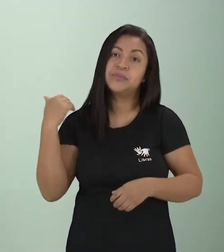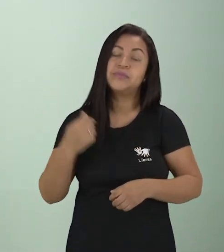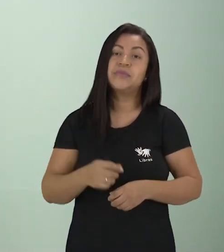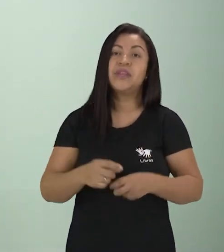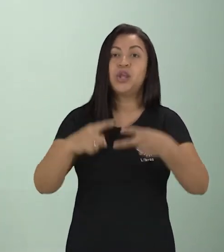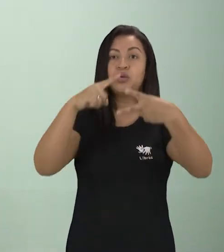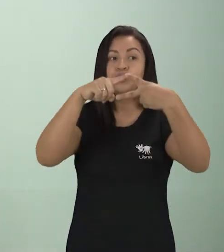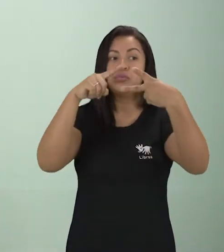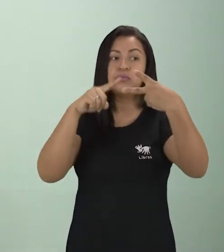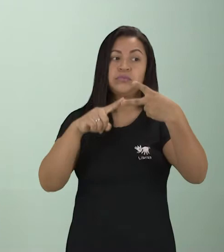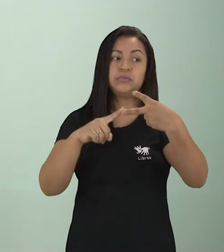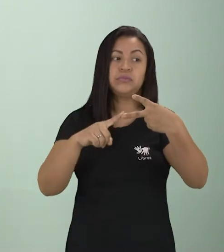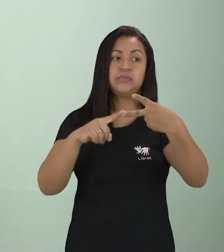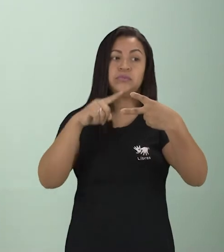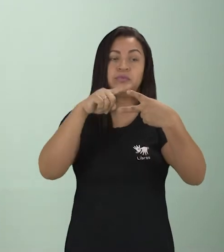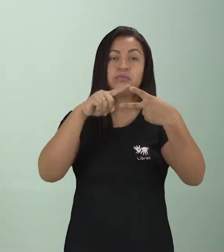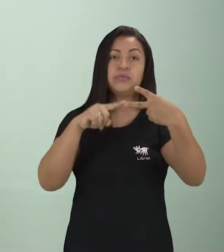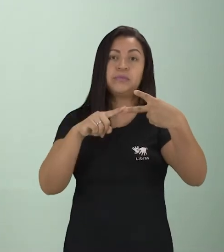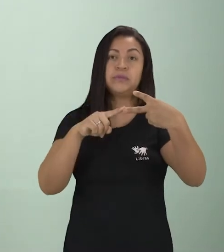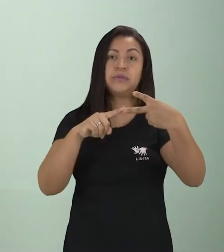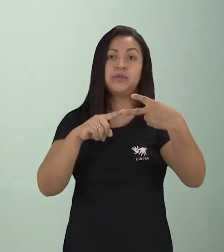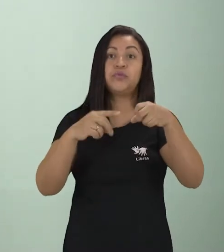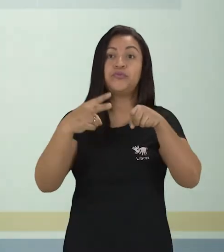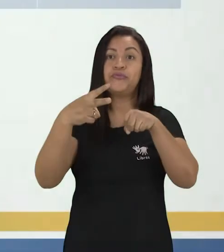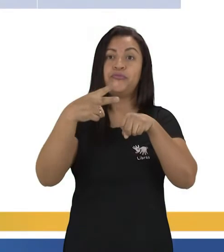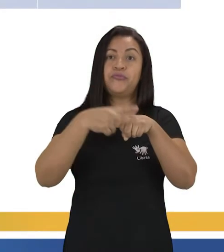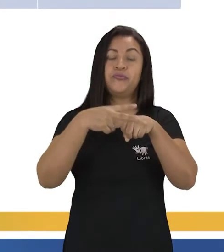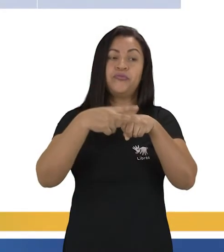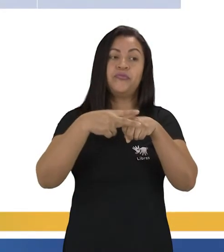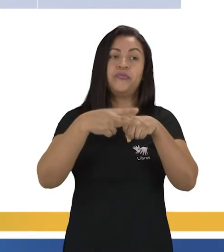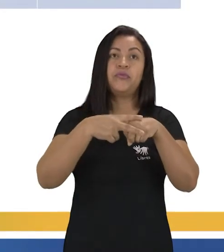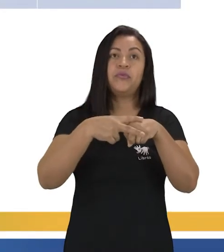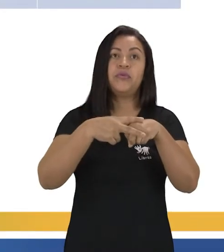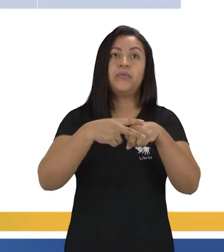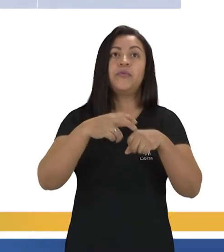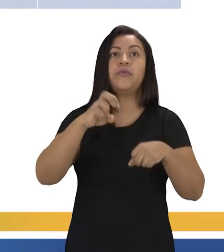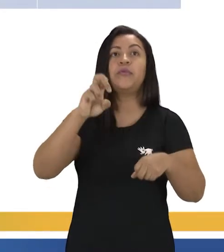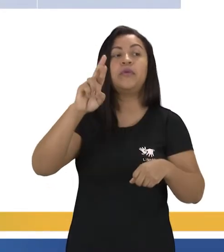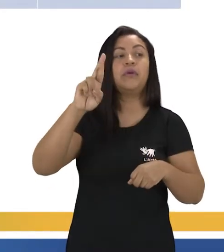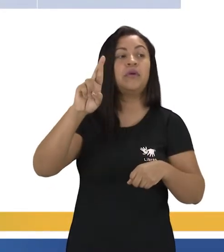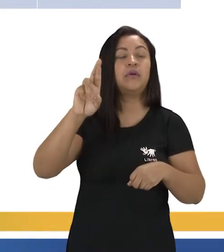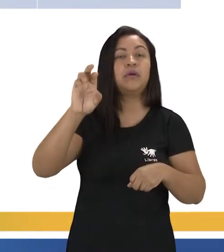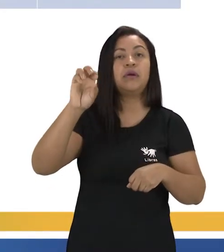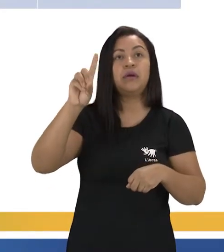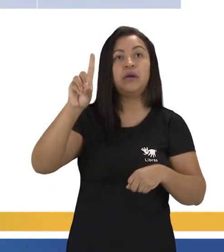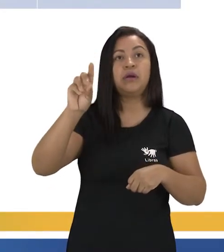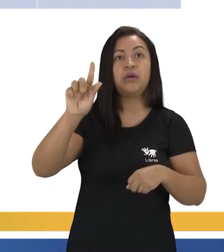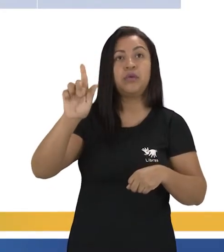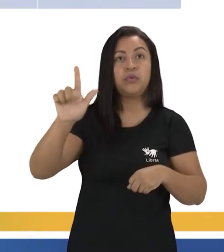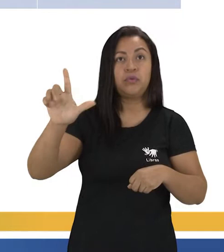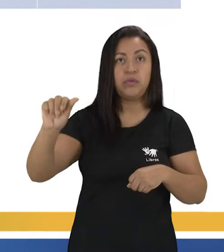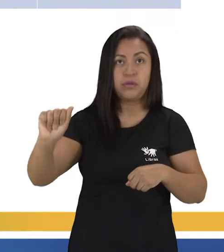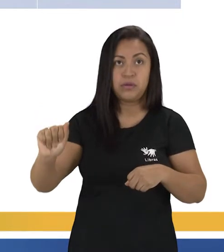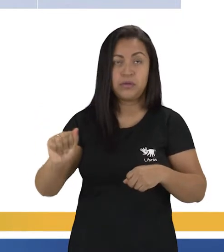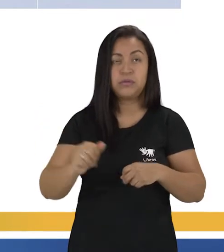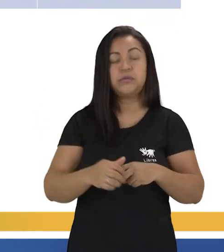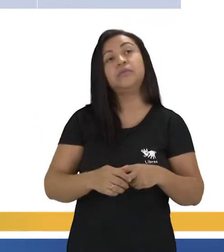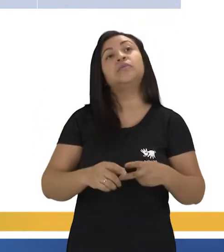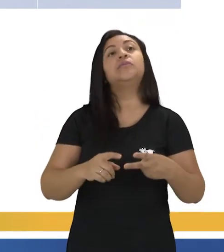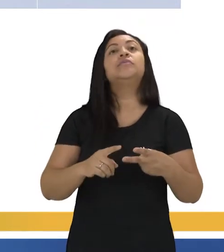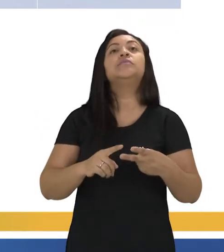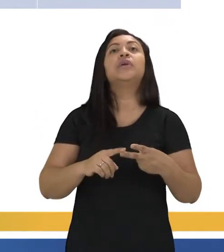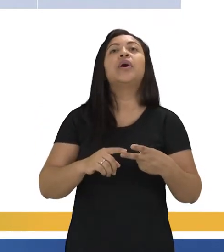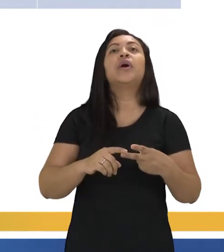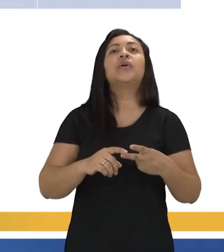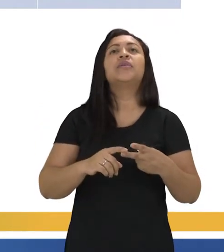por verbos regulares, como vocês estão vendo na tela, tem a tabelinha dos verbos regulares, em